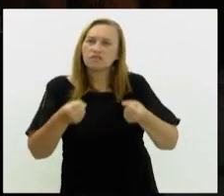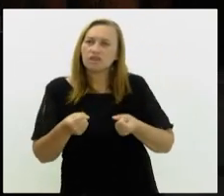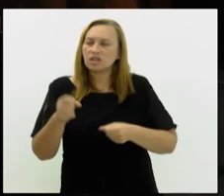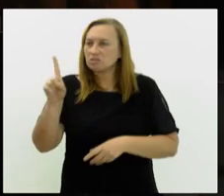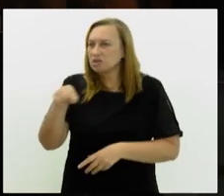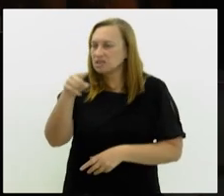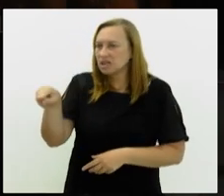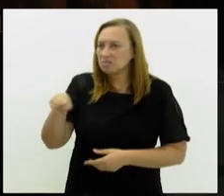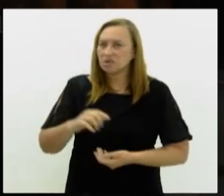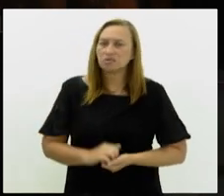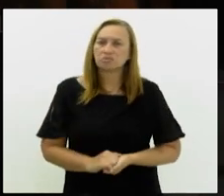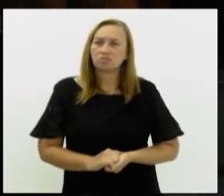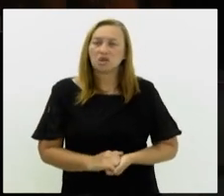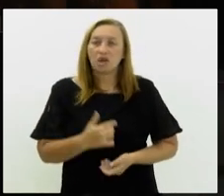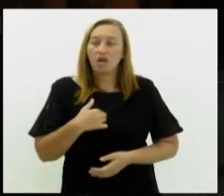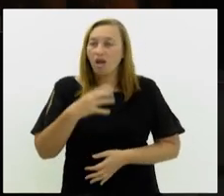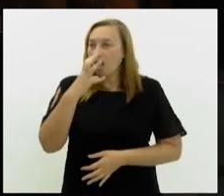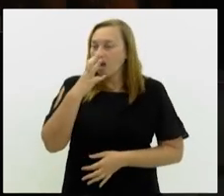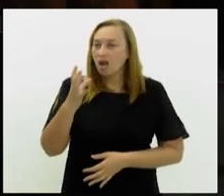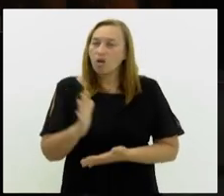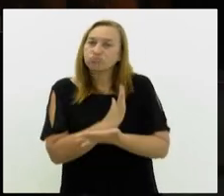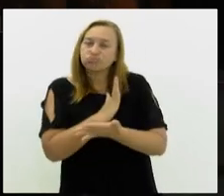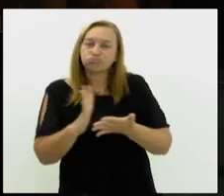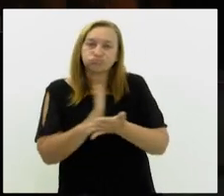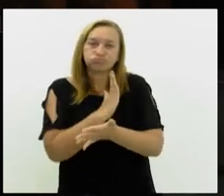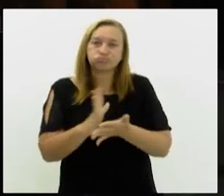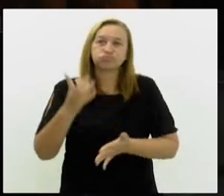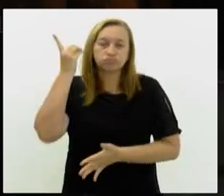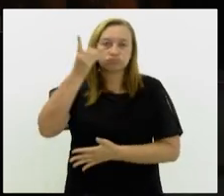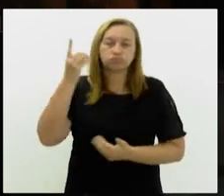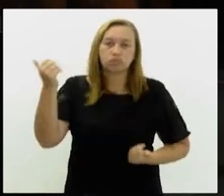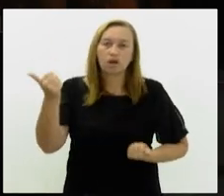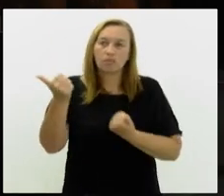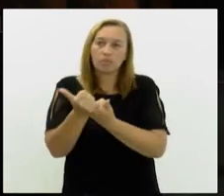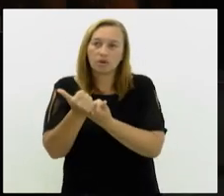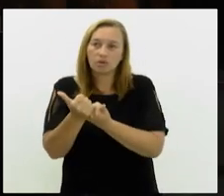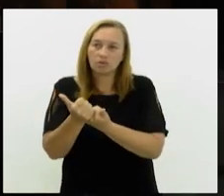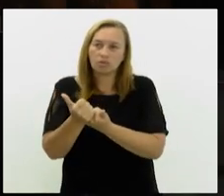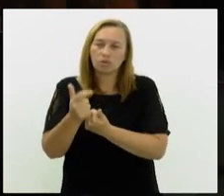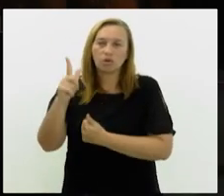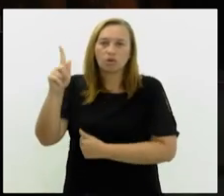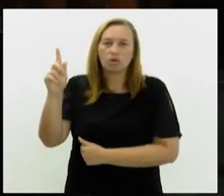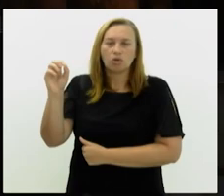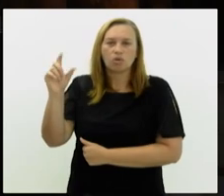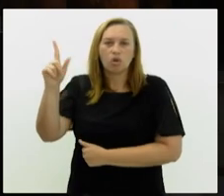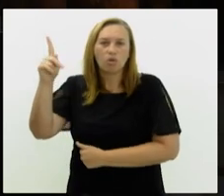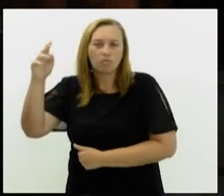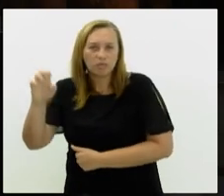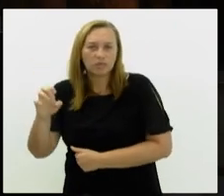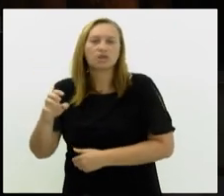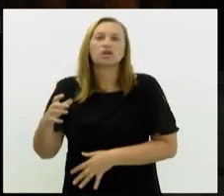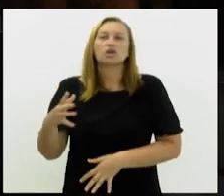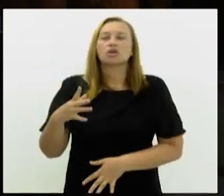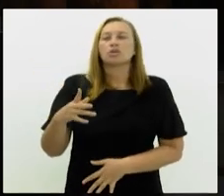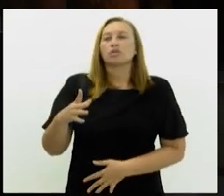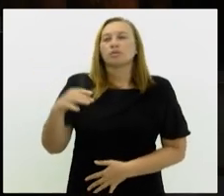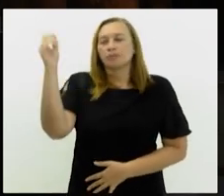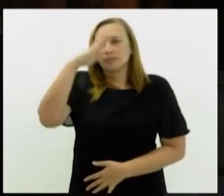Não me admira alguns deputados que apoiaram tentativa de golpe no Brasil, deputados que